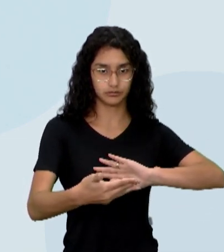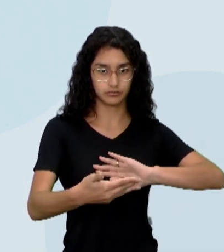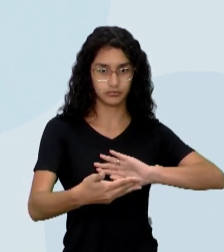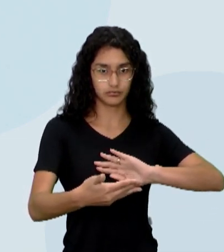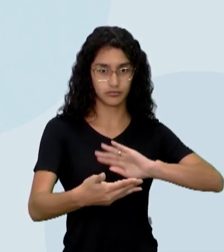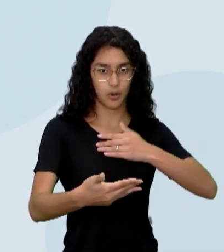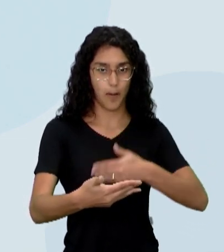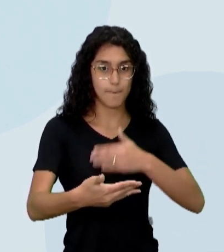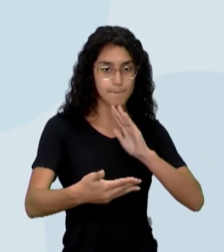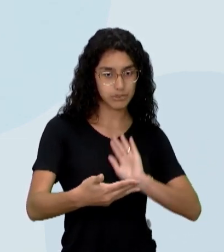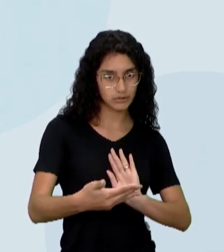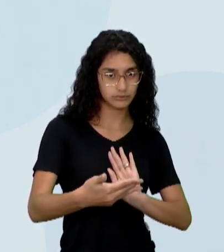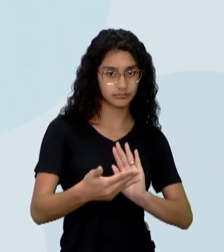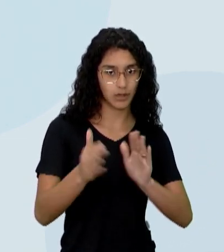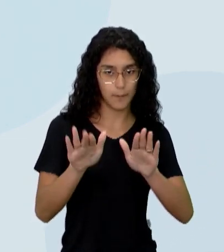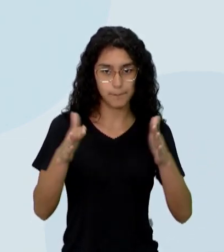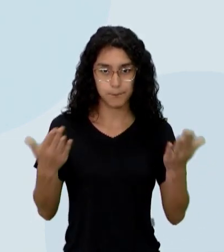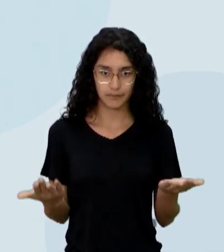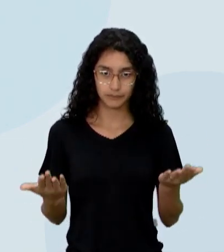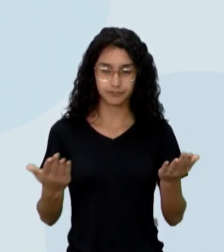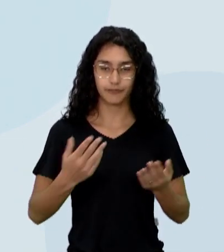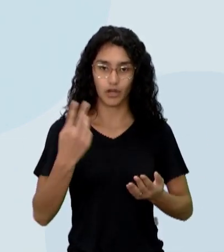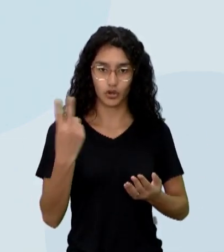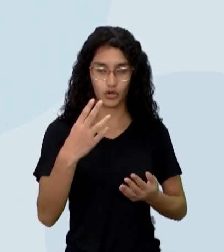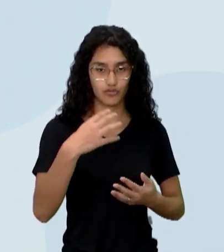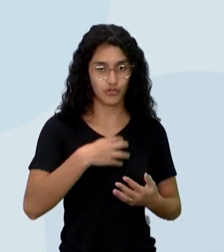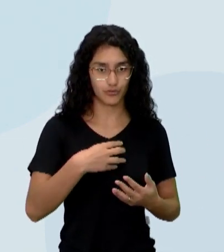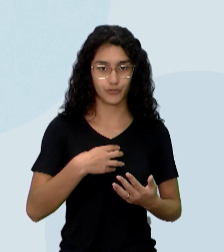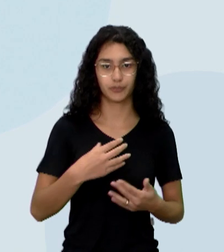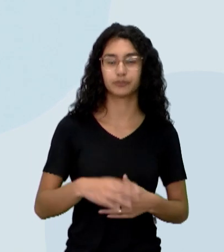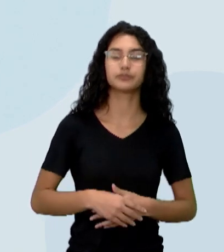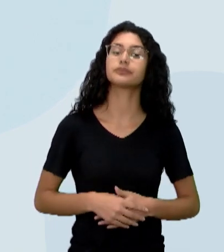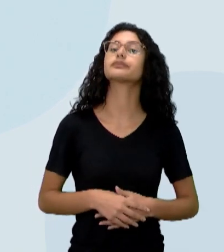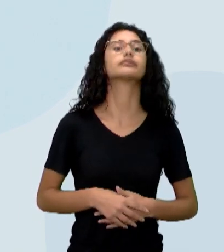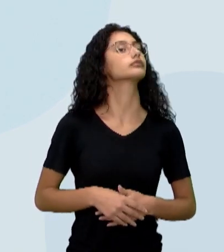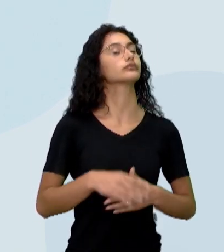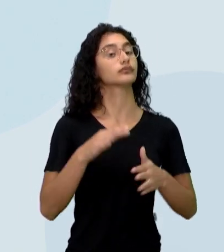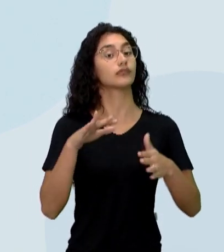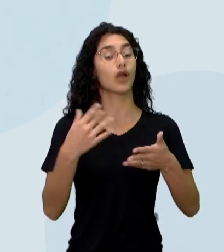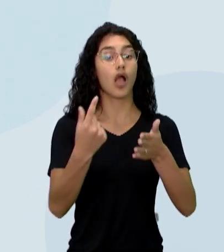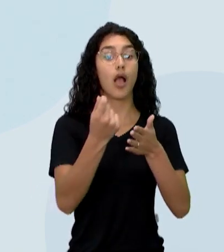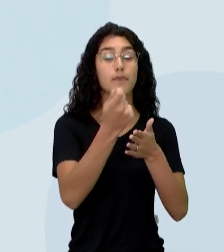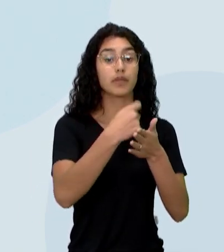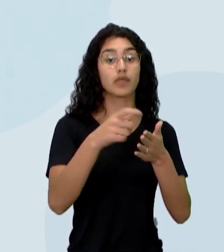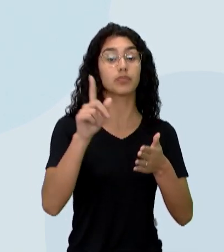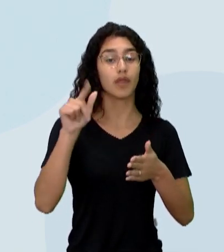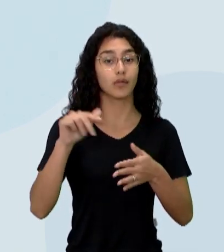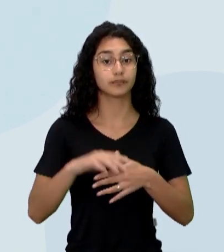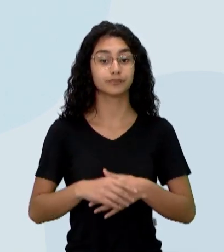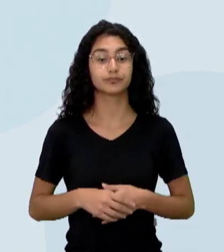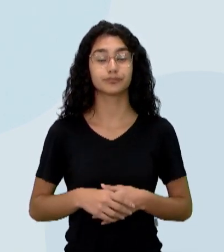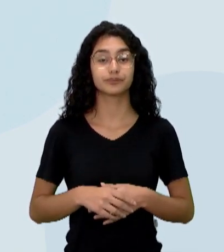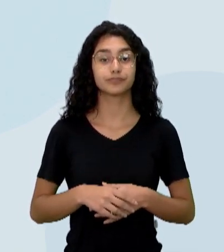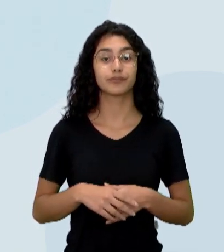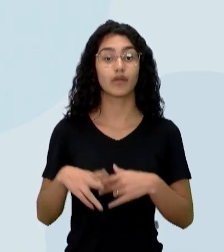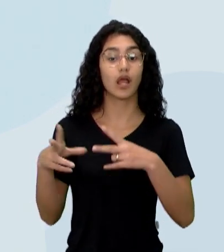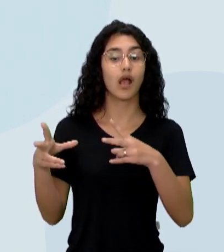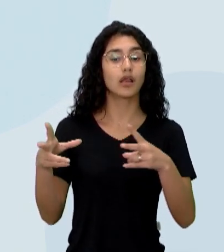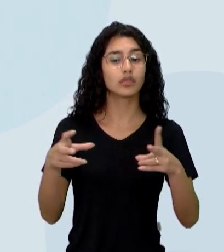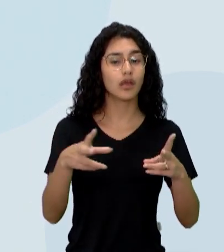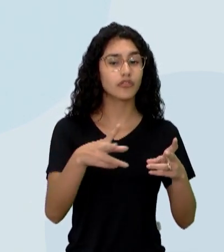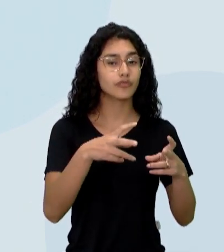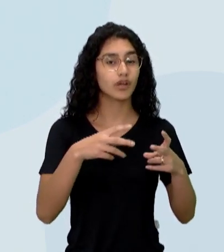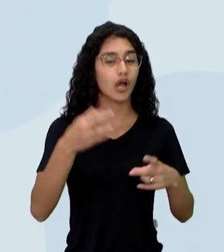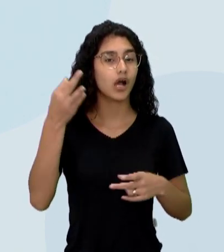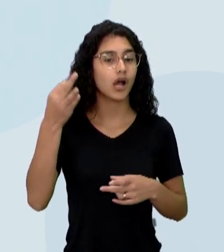vamos dizer assim, bidimensional, né, em duas dimensões, tá? Então, o descritor dessa questão é identificar